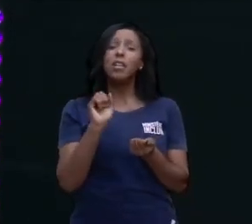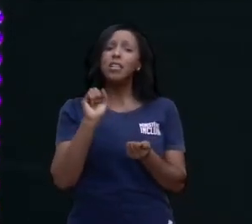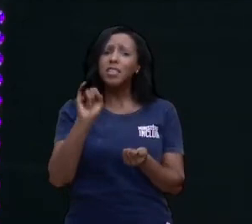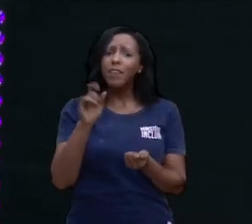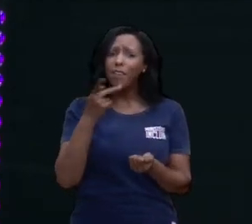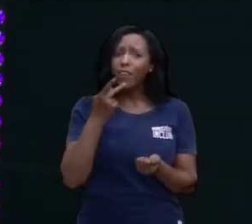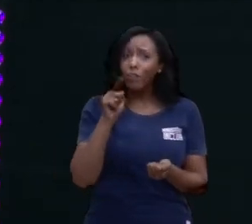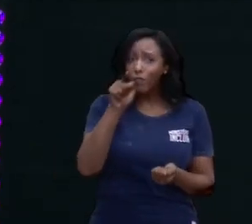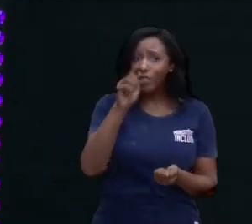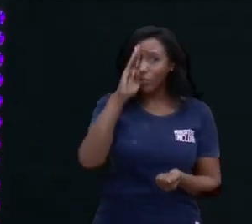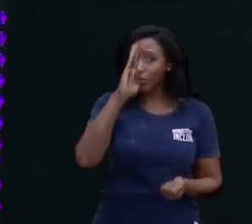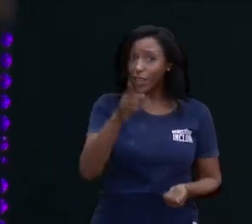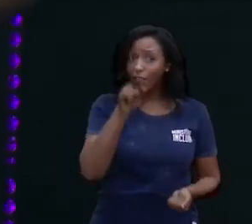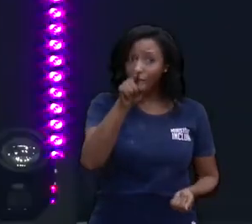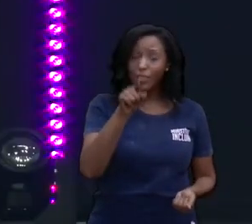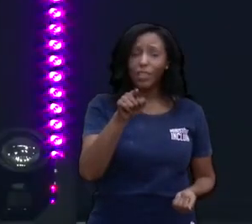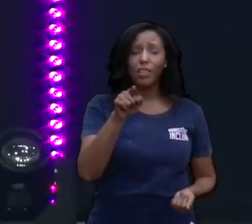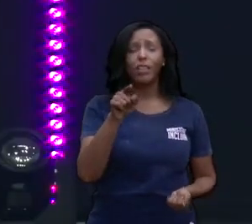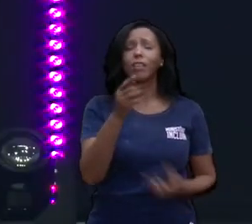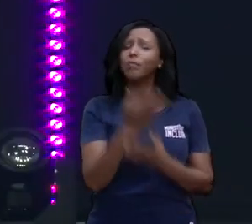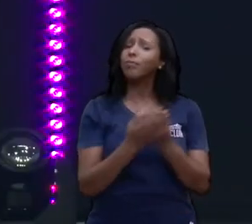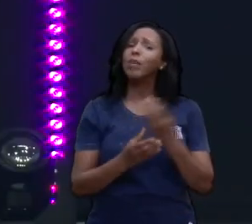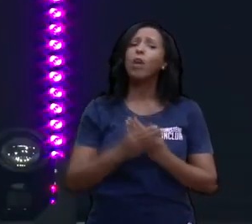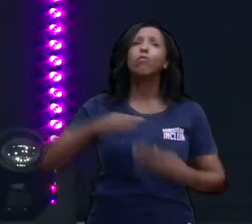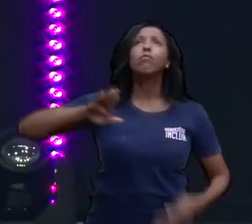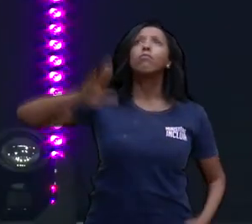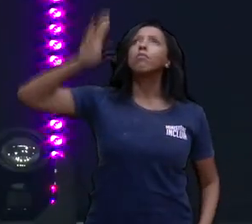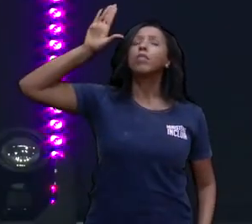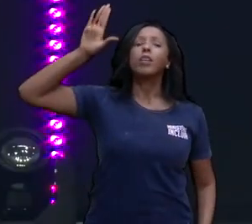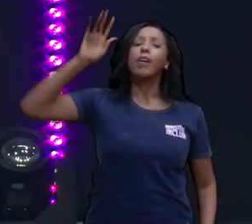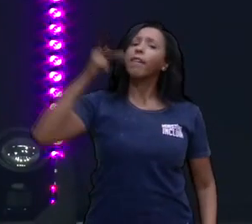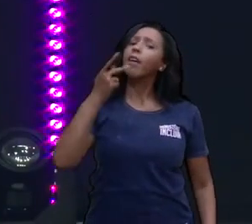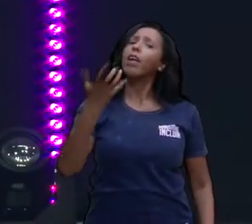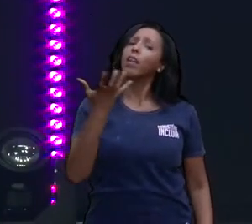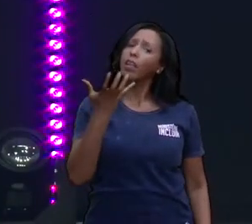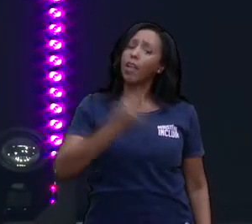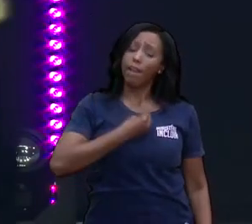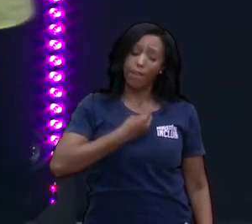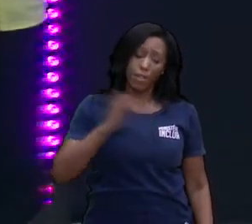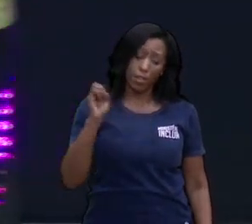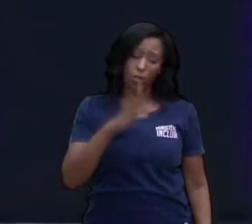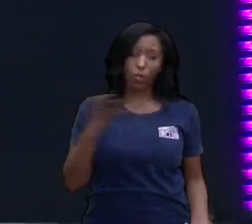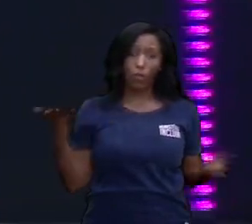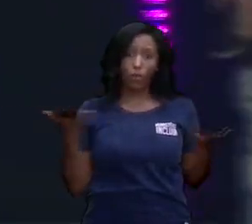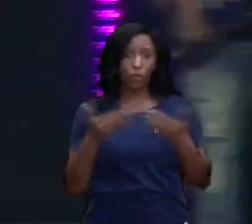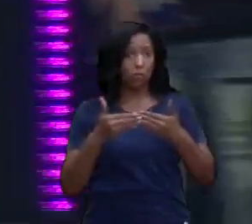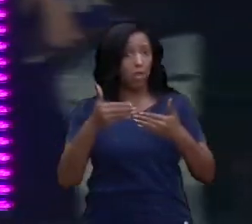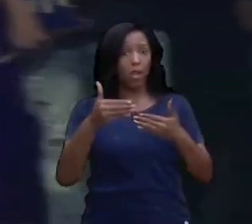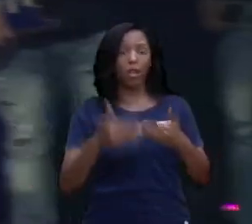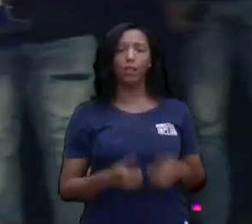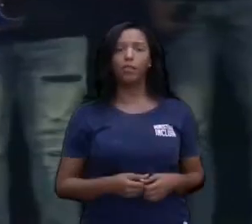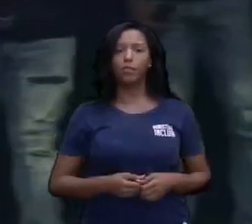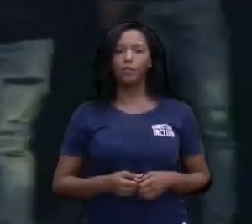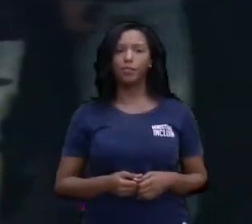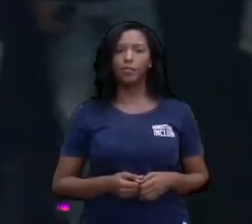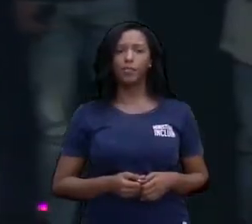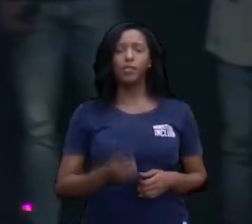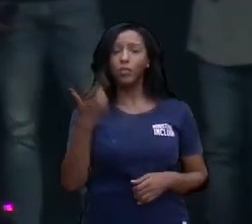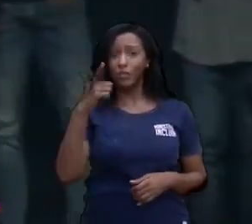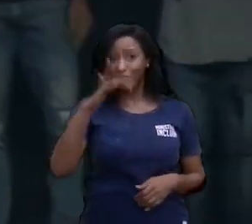com você essa decisão levante sua mão para Jesus diga eu quero na Nova Vida a partir de hoje a mais alguém levante bem alto a sua mão